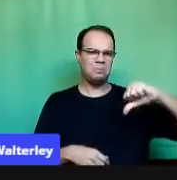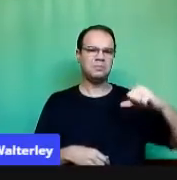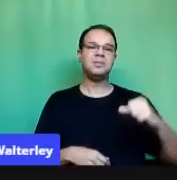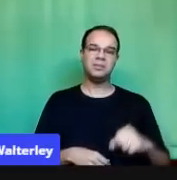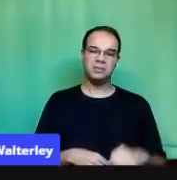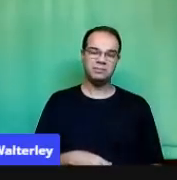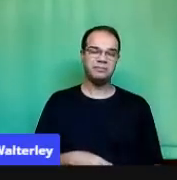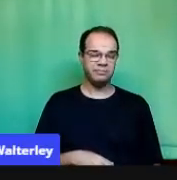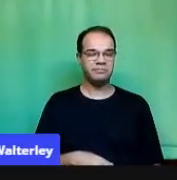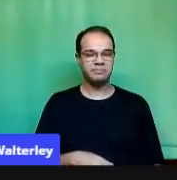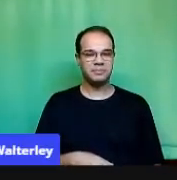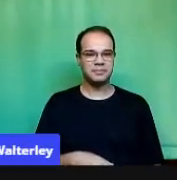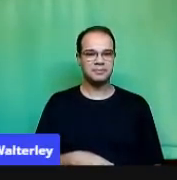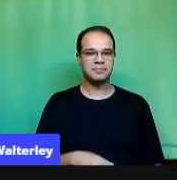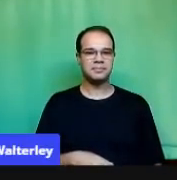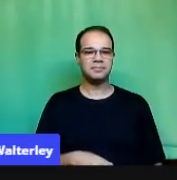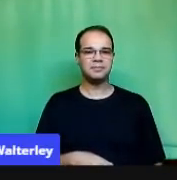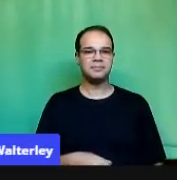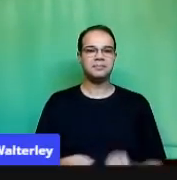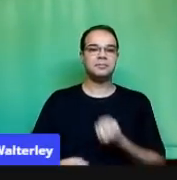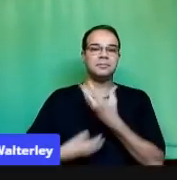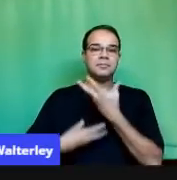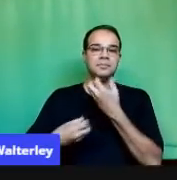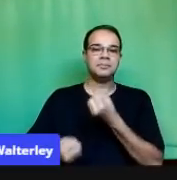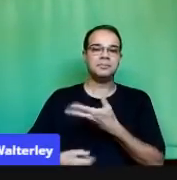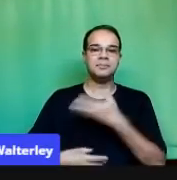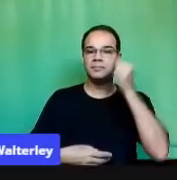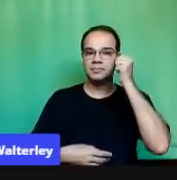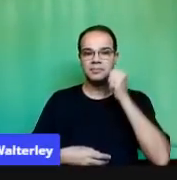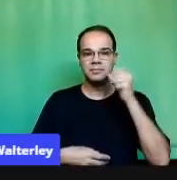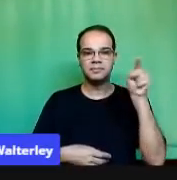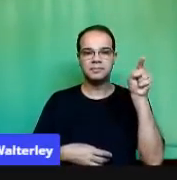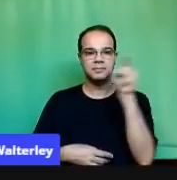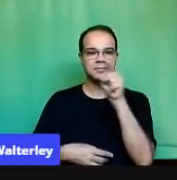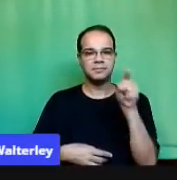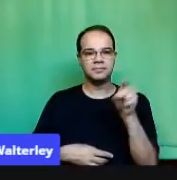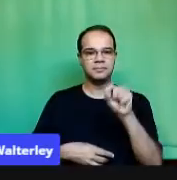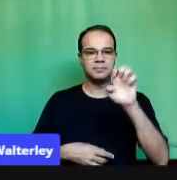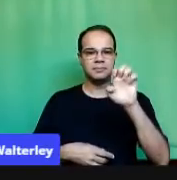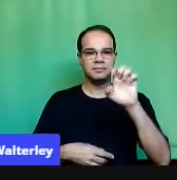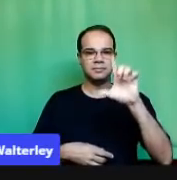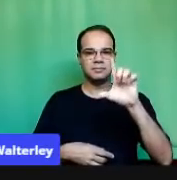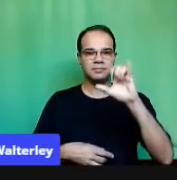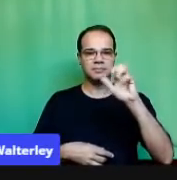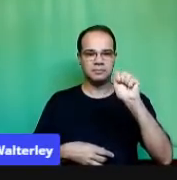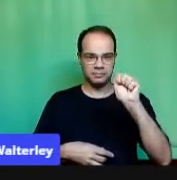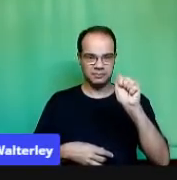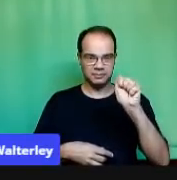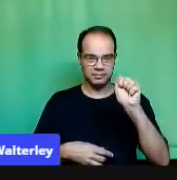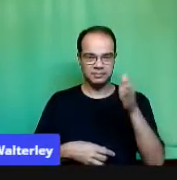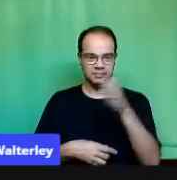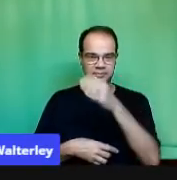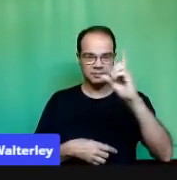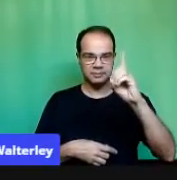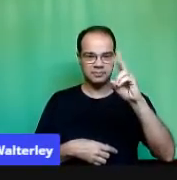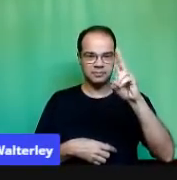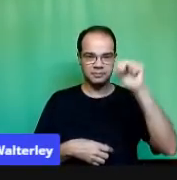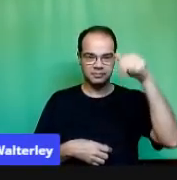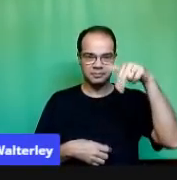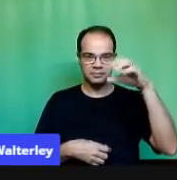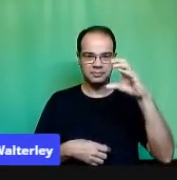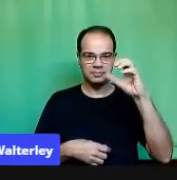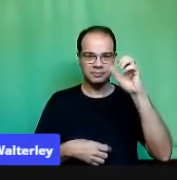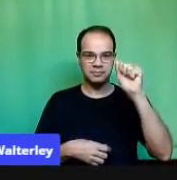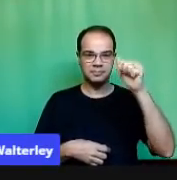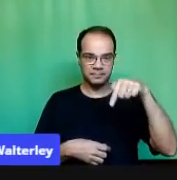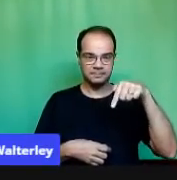Duncan. Eu gostaria de convidar todos vocês para que nós pudéssemos fazer uma reflexão